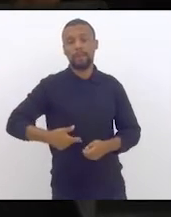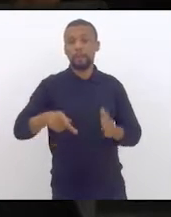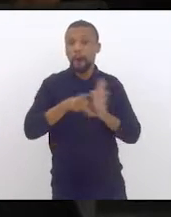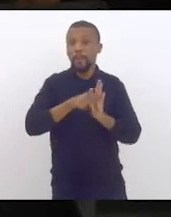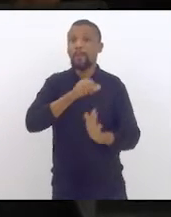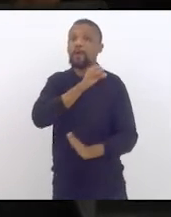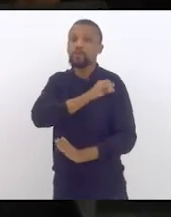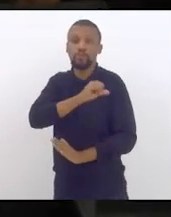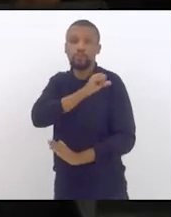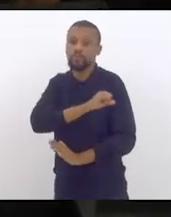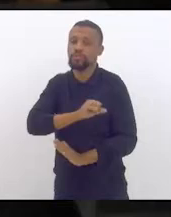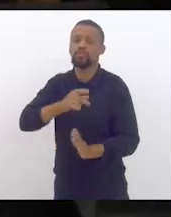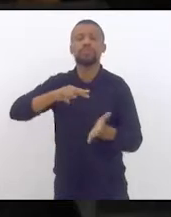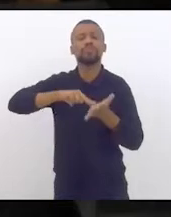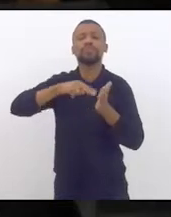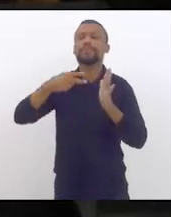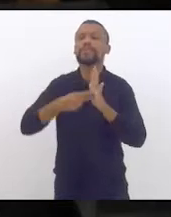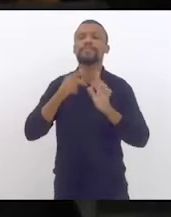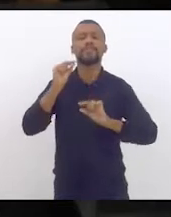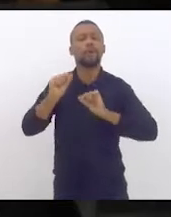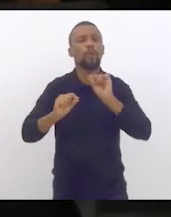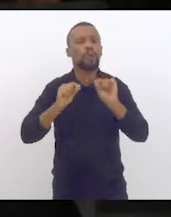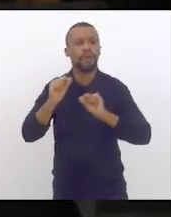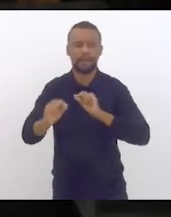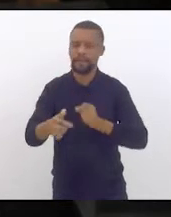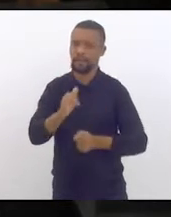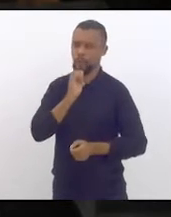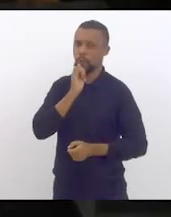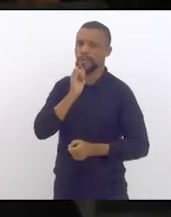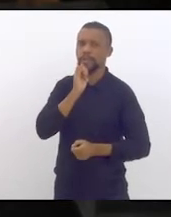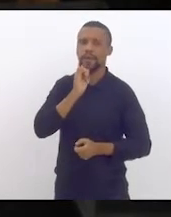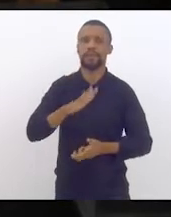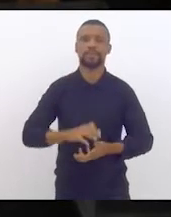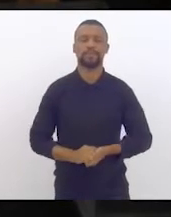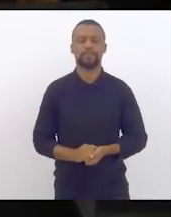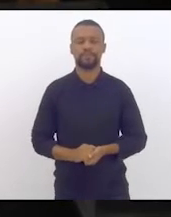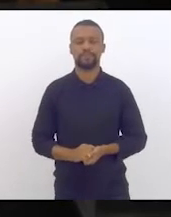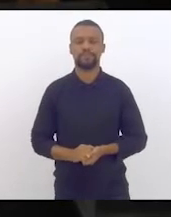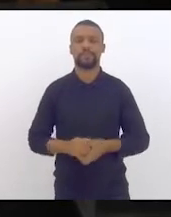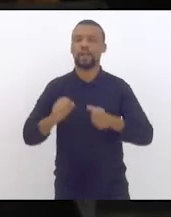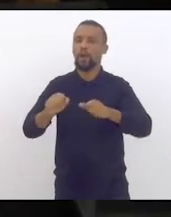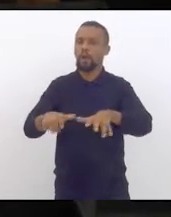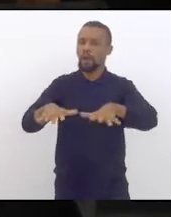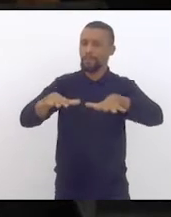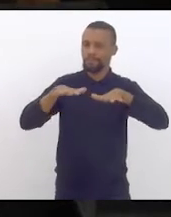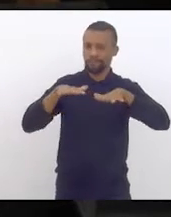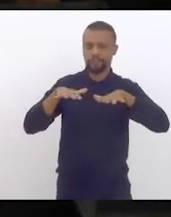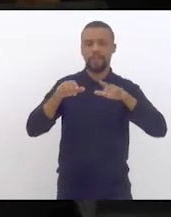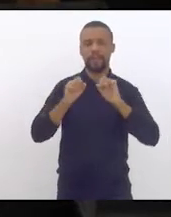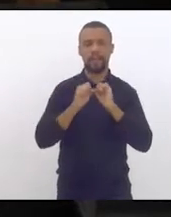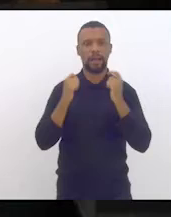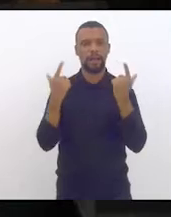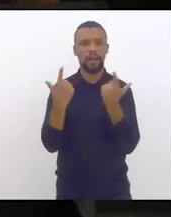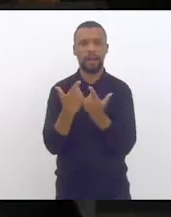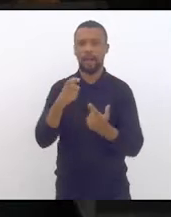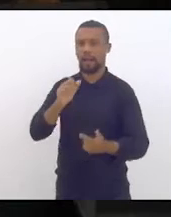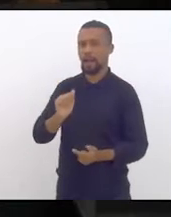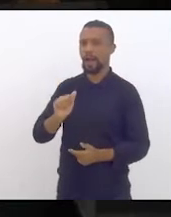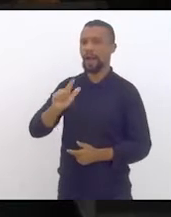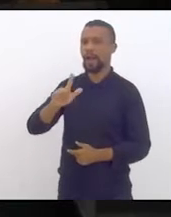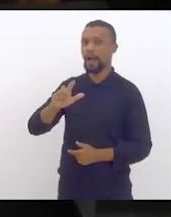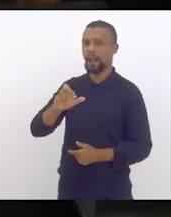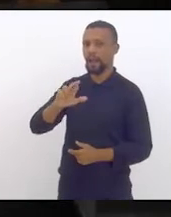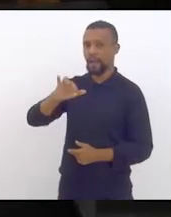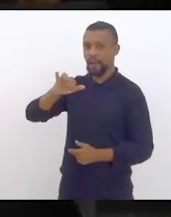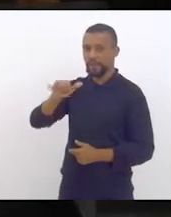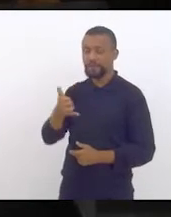e o que que eu quero dizer sobre isso olha presente que o Parlamento Fluminense tem